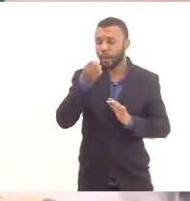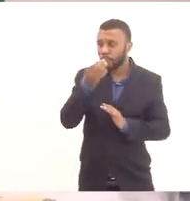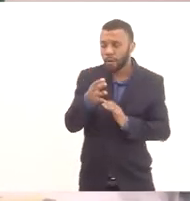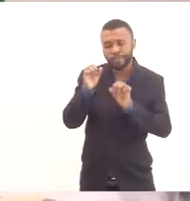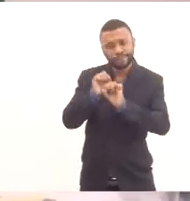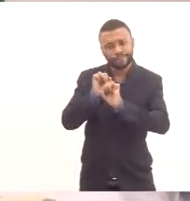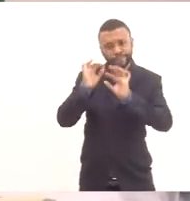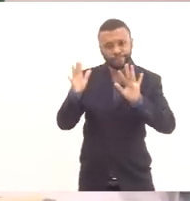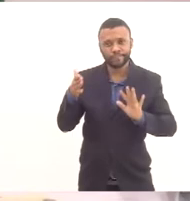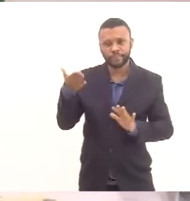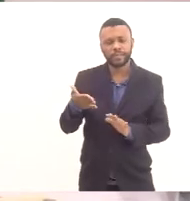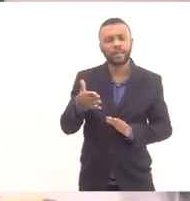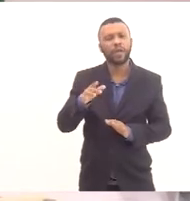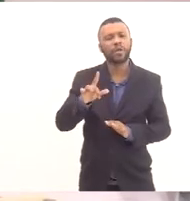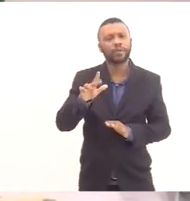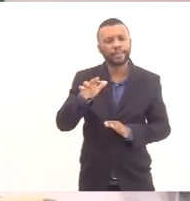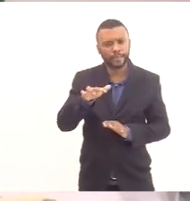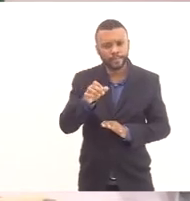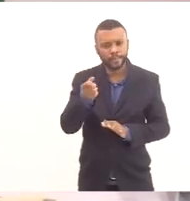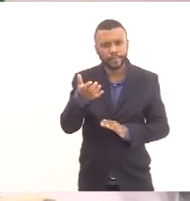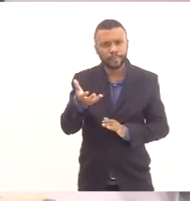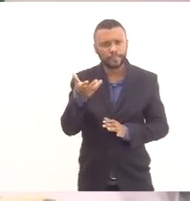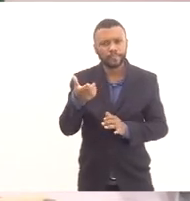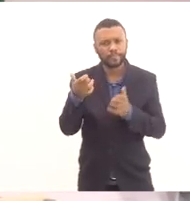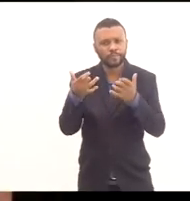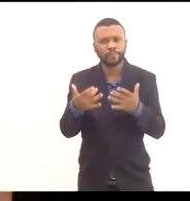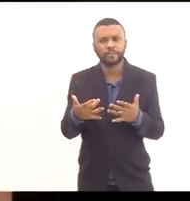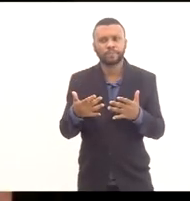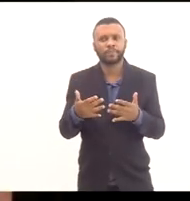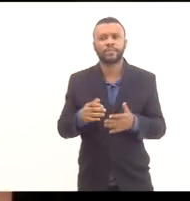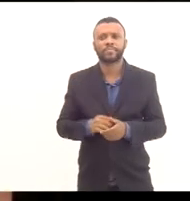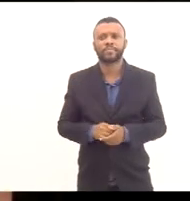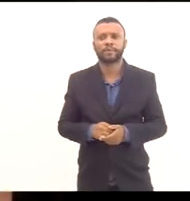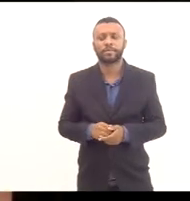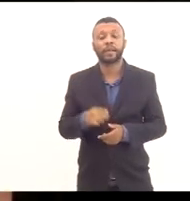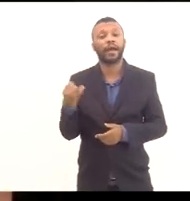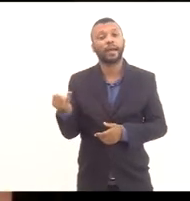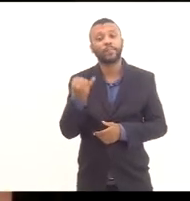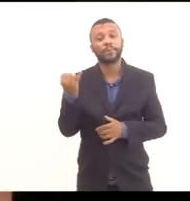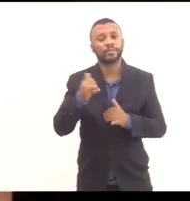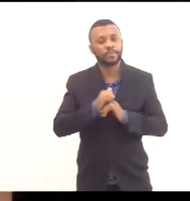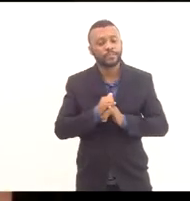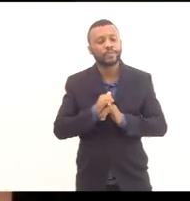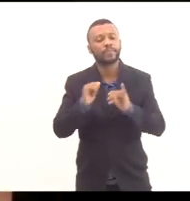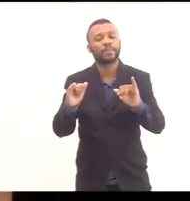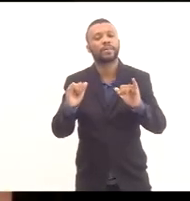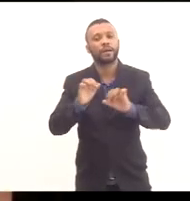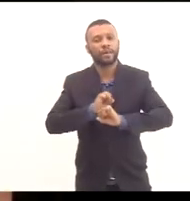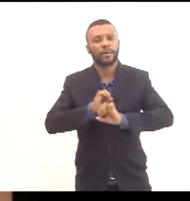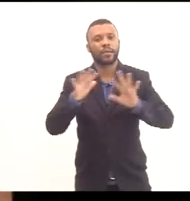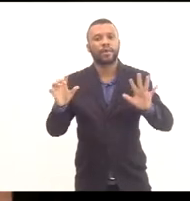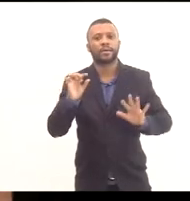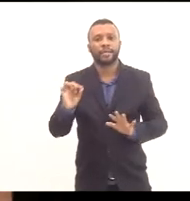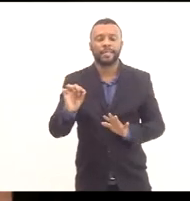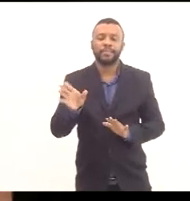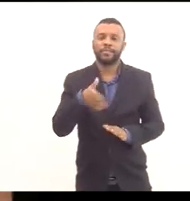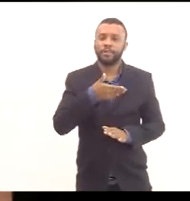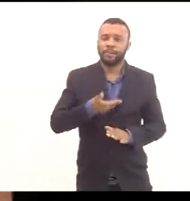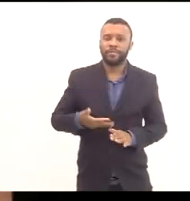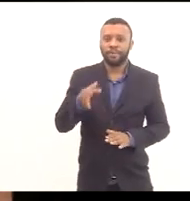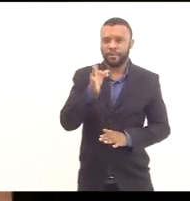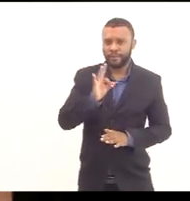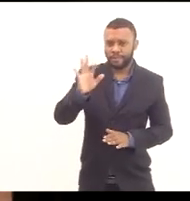esclarecimento a senhora quer fazer não importante é deixar claro que tanto a do Governo